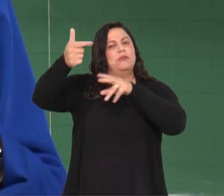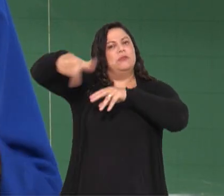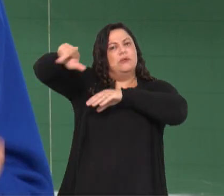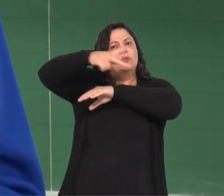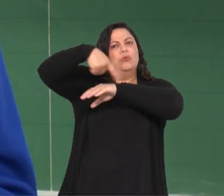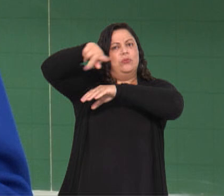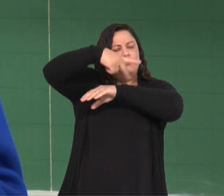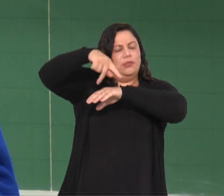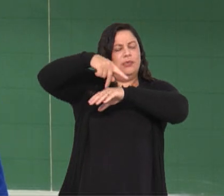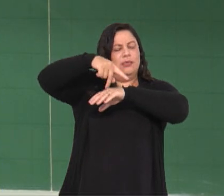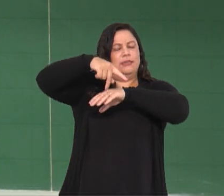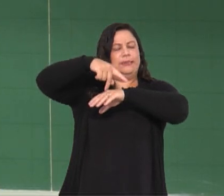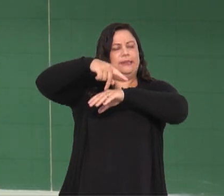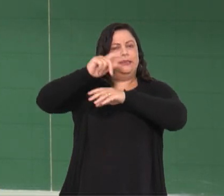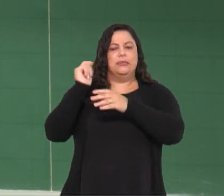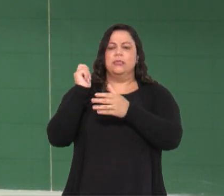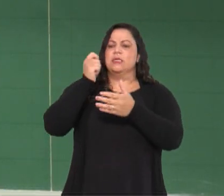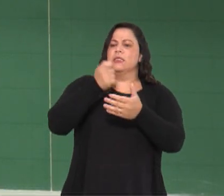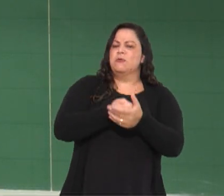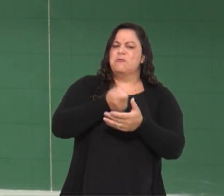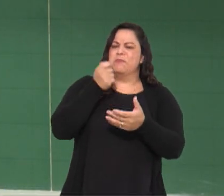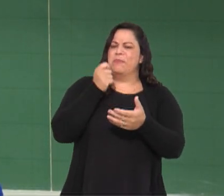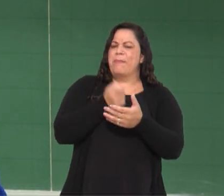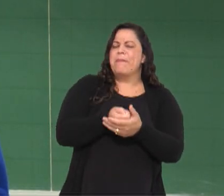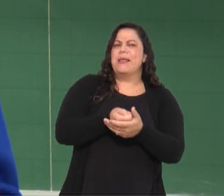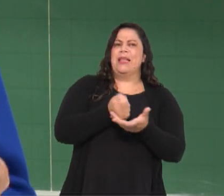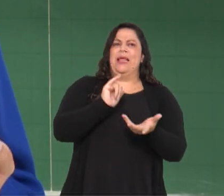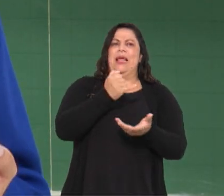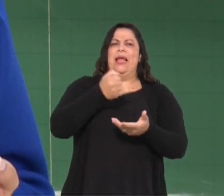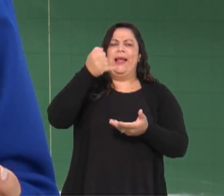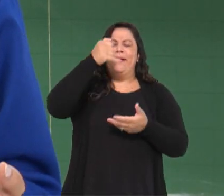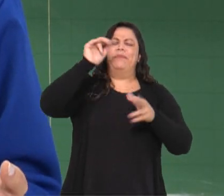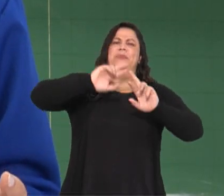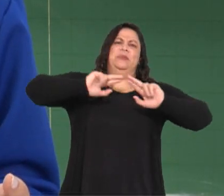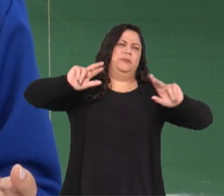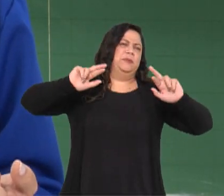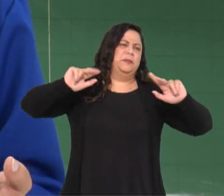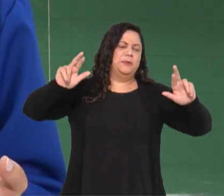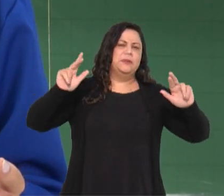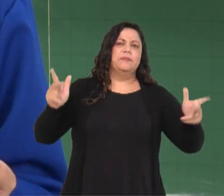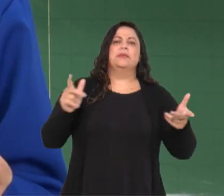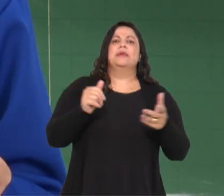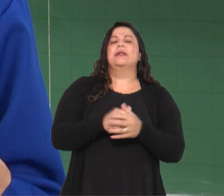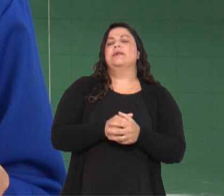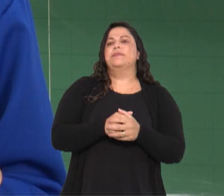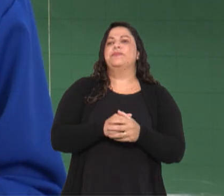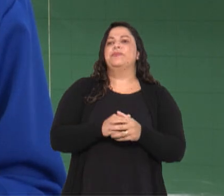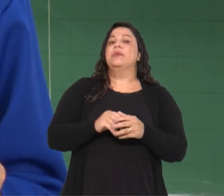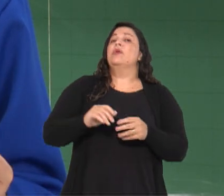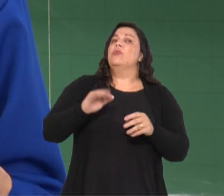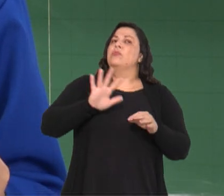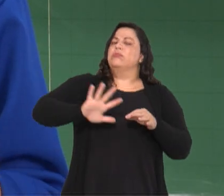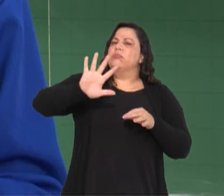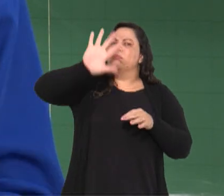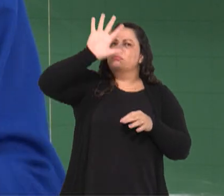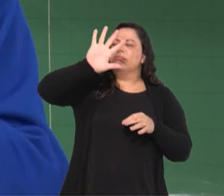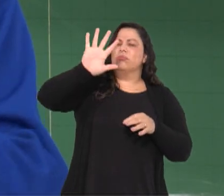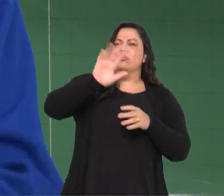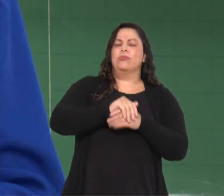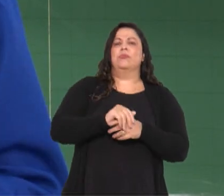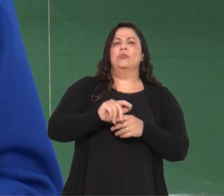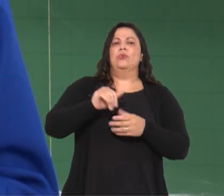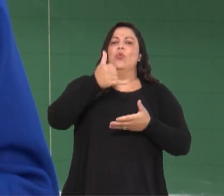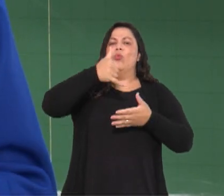Então, ele aumentou os tributos em cima do café para poder, então, retirar o valor desse aumento, né, desse lucro